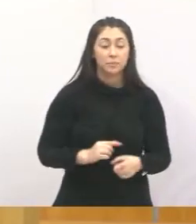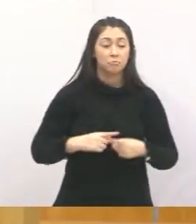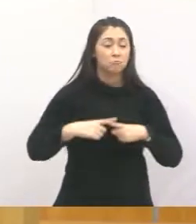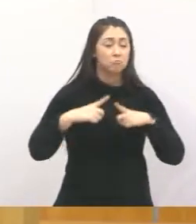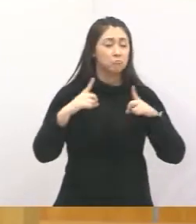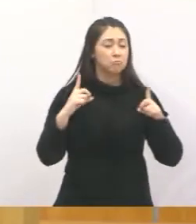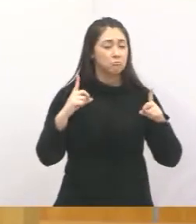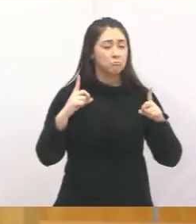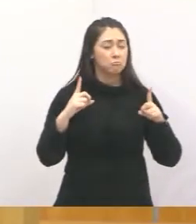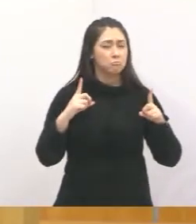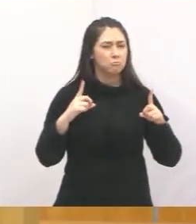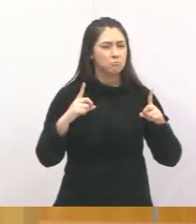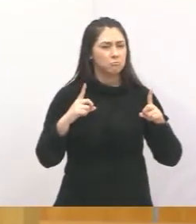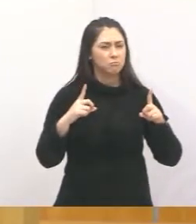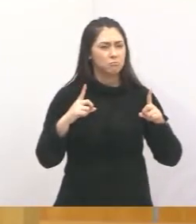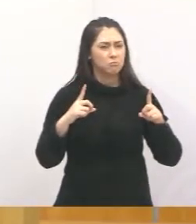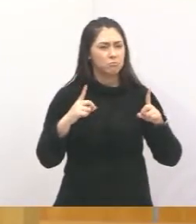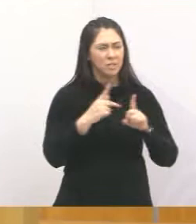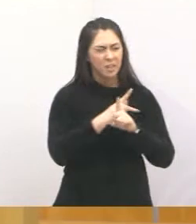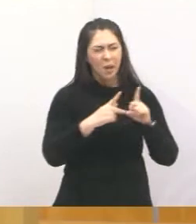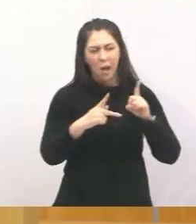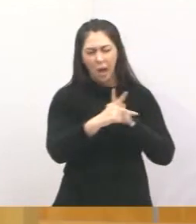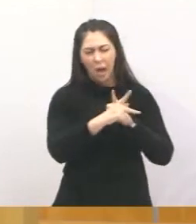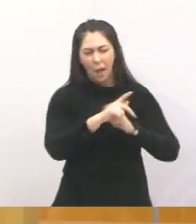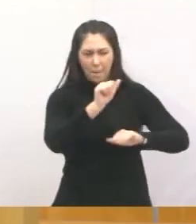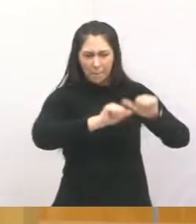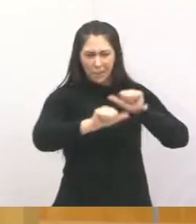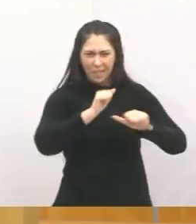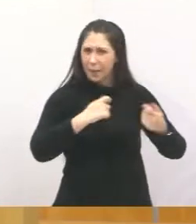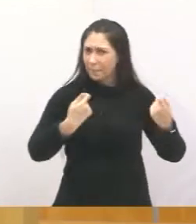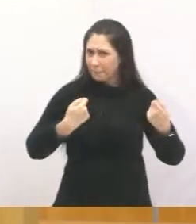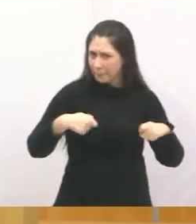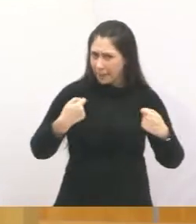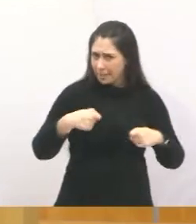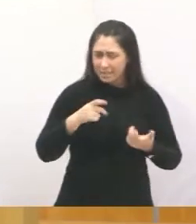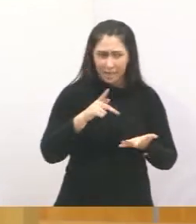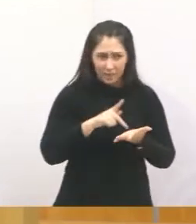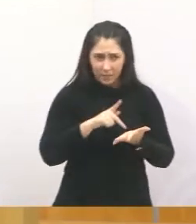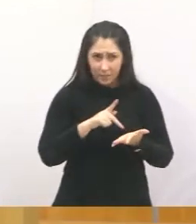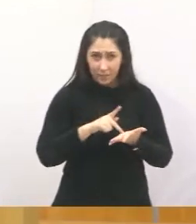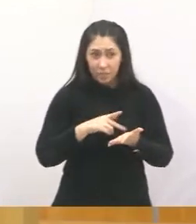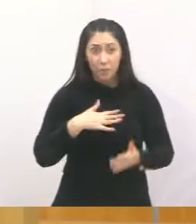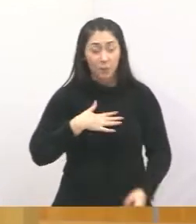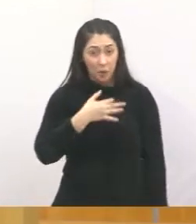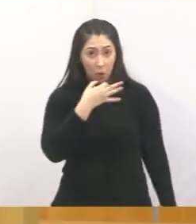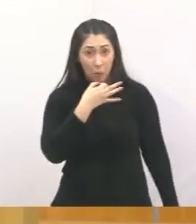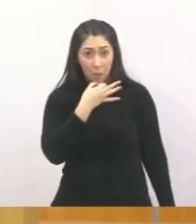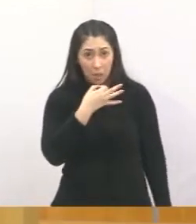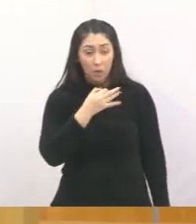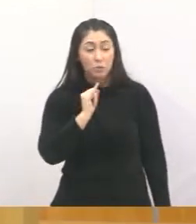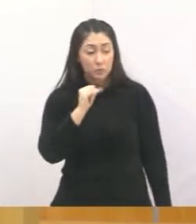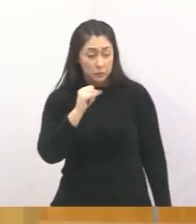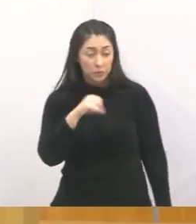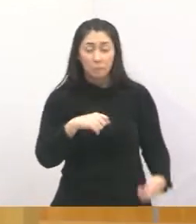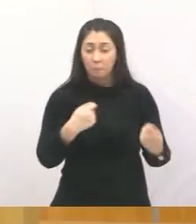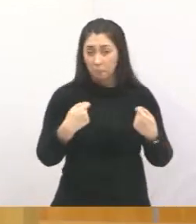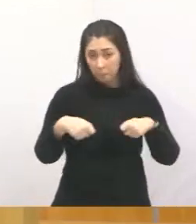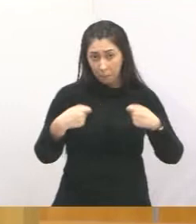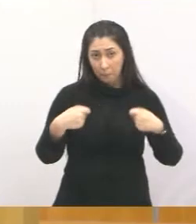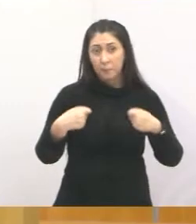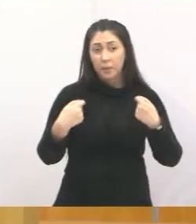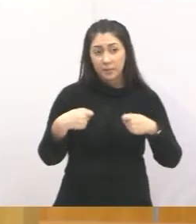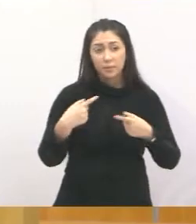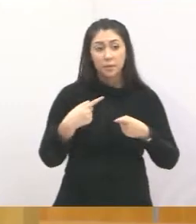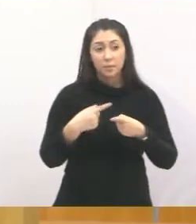Mas a reforma seria necessária? No meu ponto de vista, sim, diante do